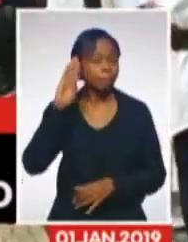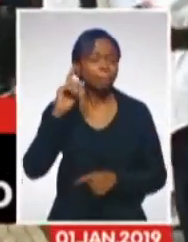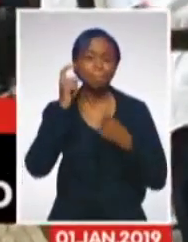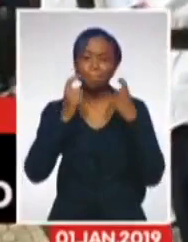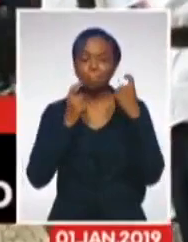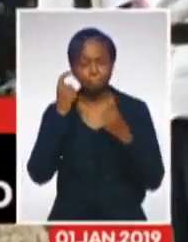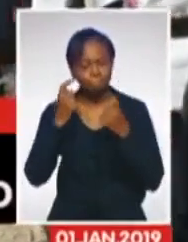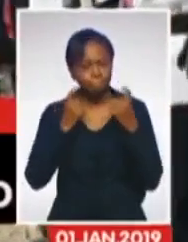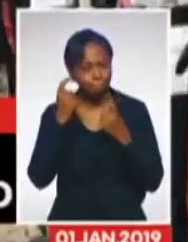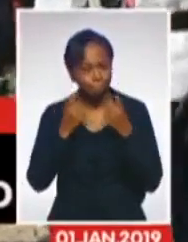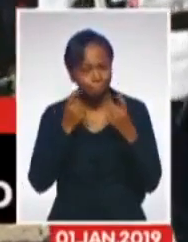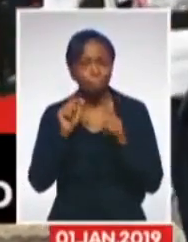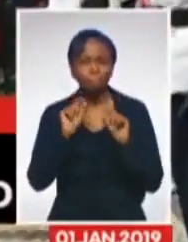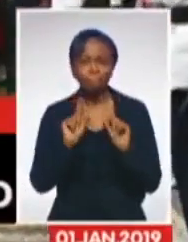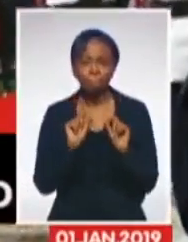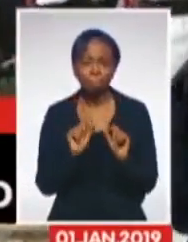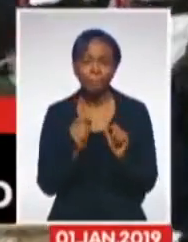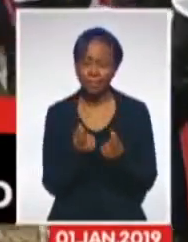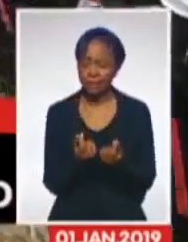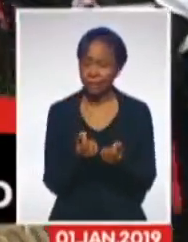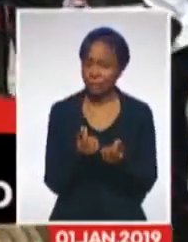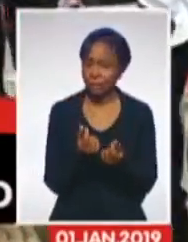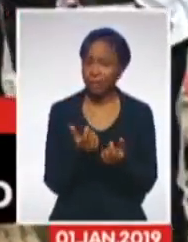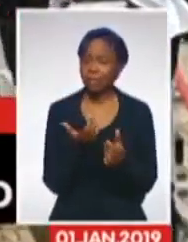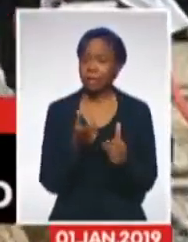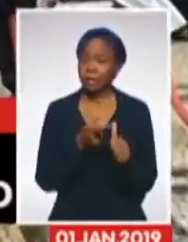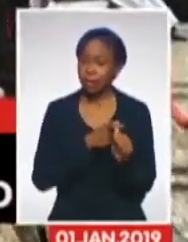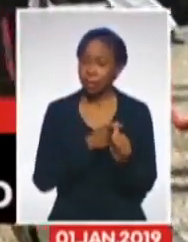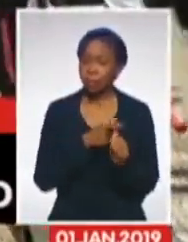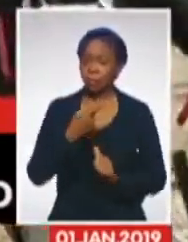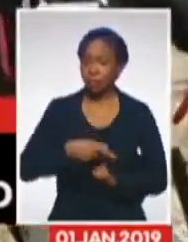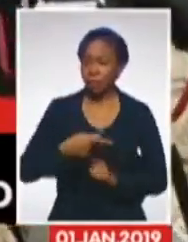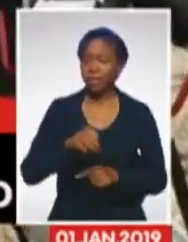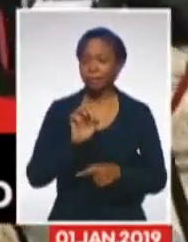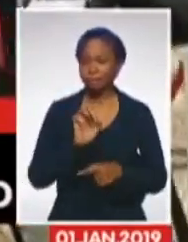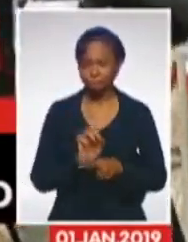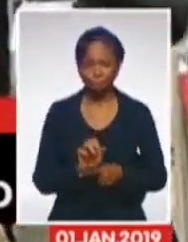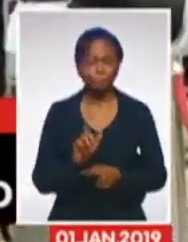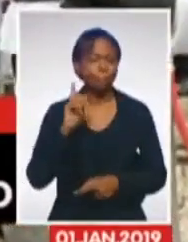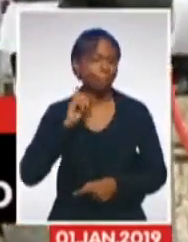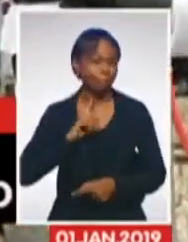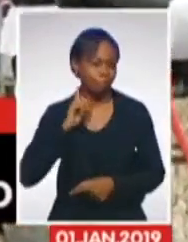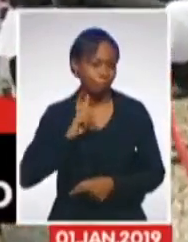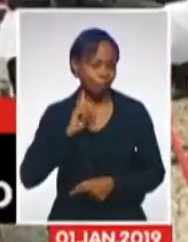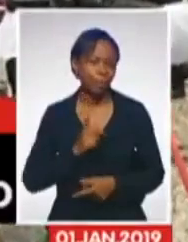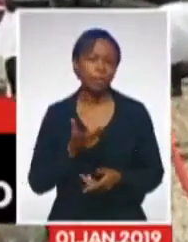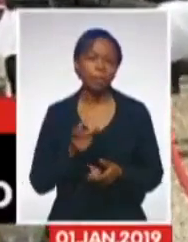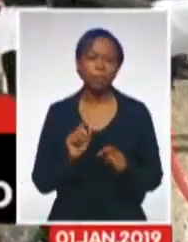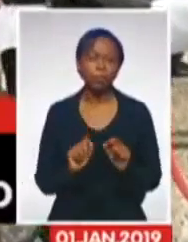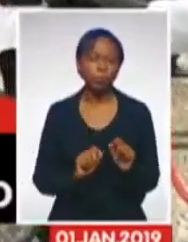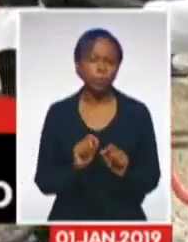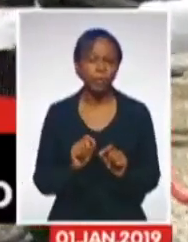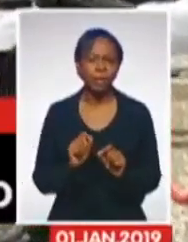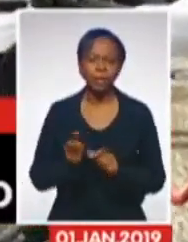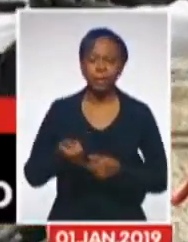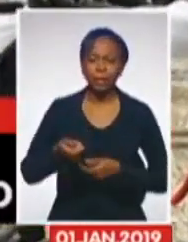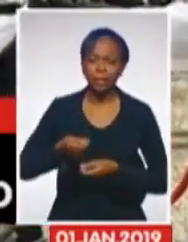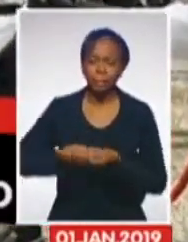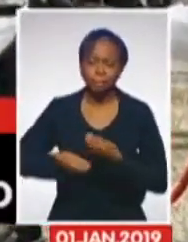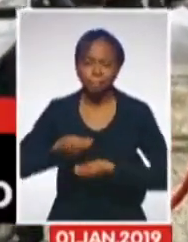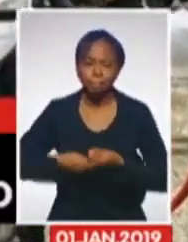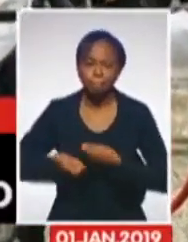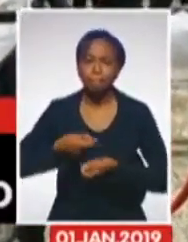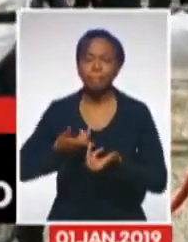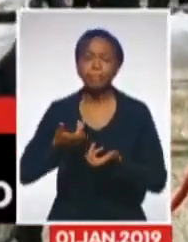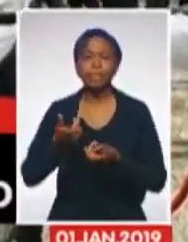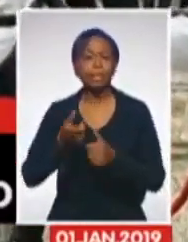é mesmo com a situação financeira do Estado, a questão de renegociar a dívida com o governo federal,